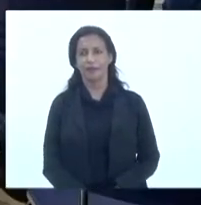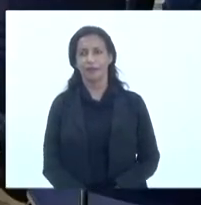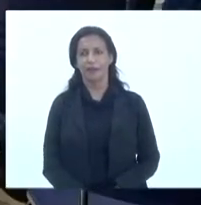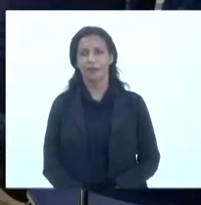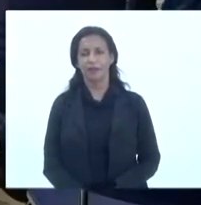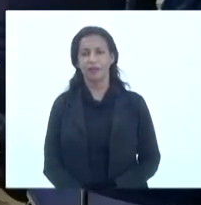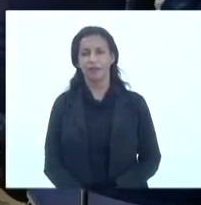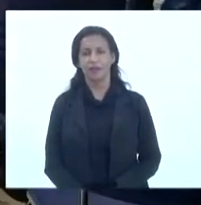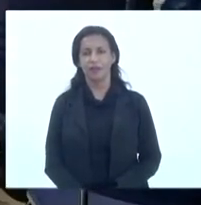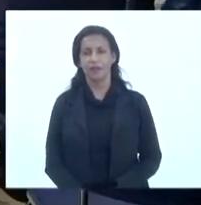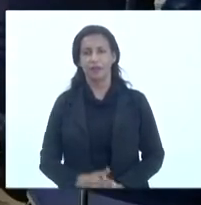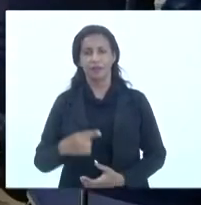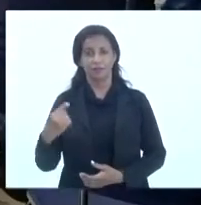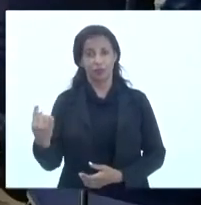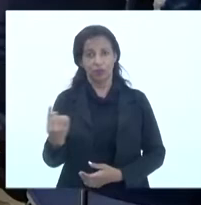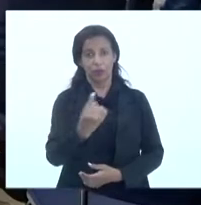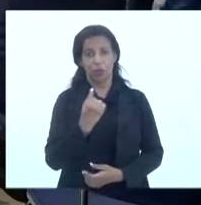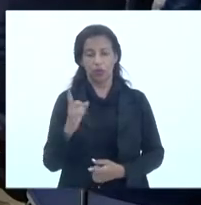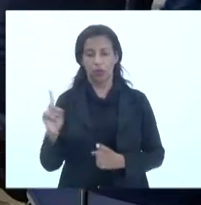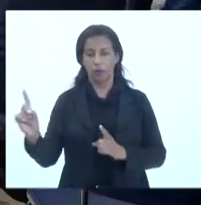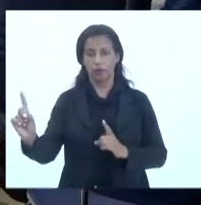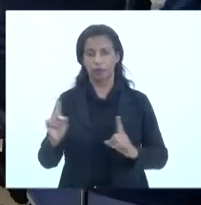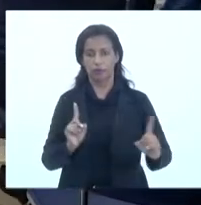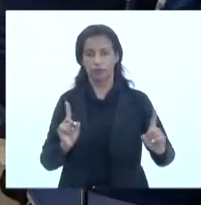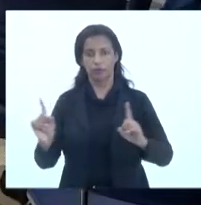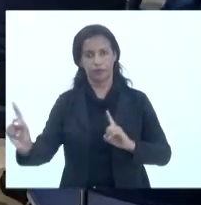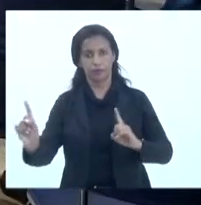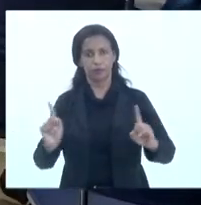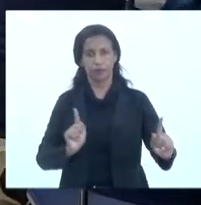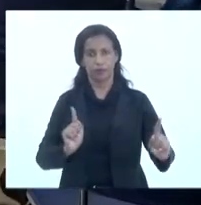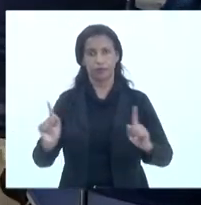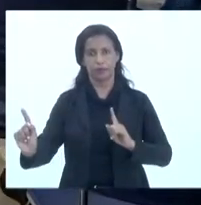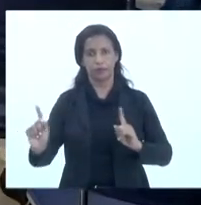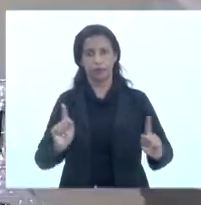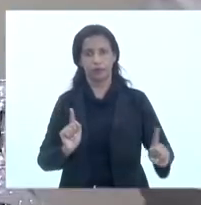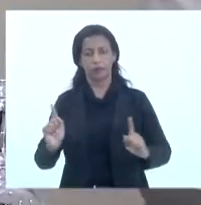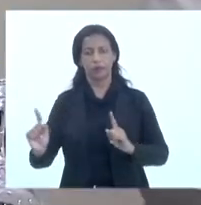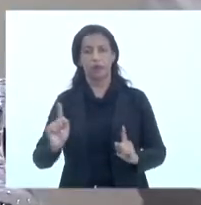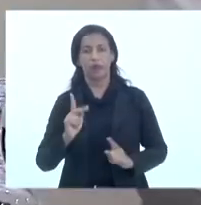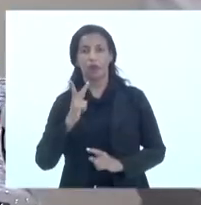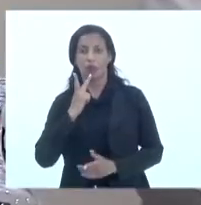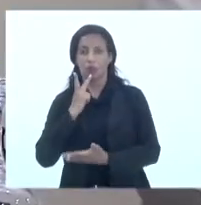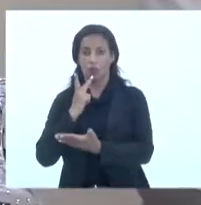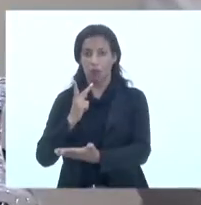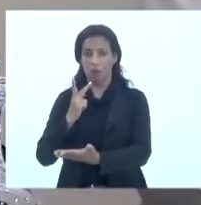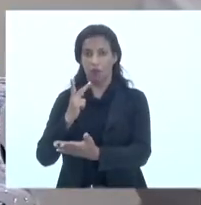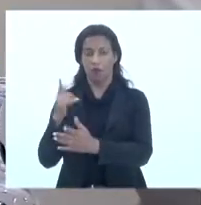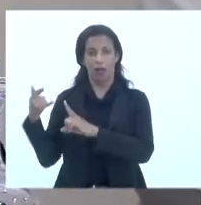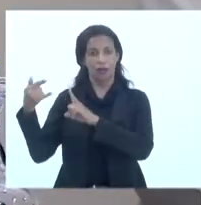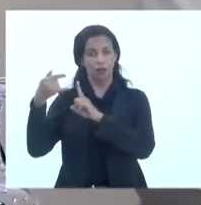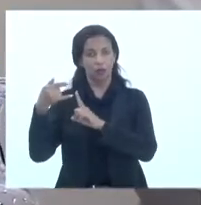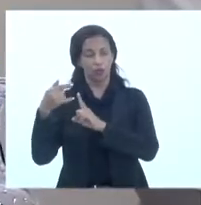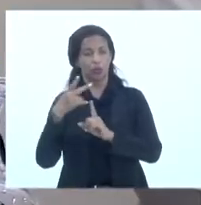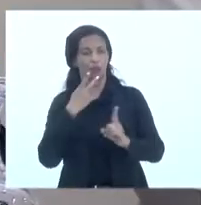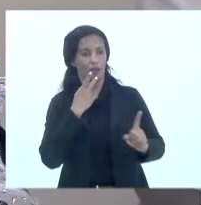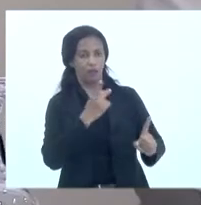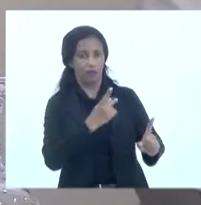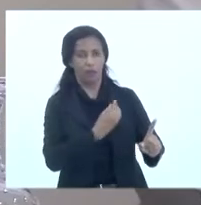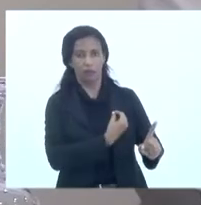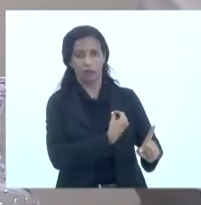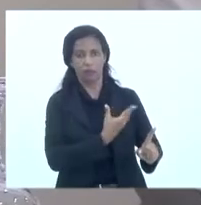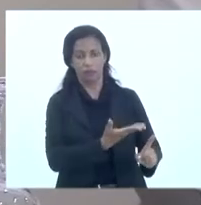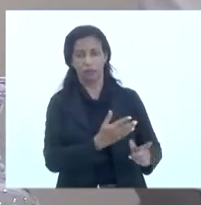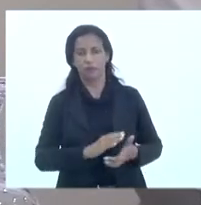Nós vamos intercalando uma fala via Zoom virtual e uma fala presencial.